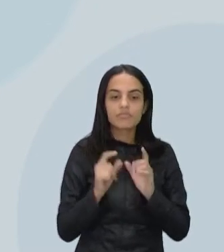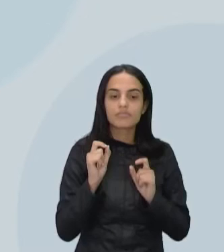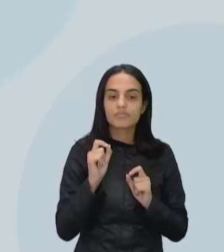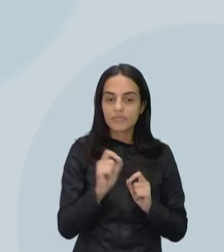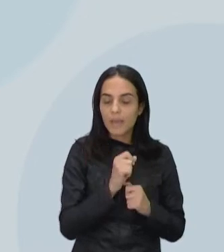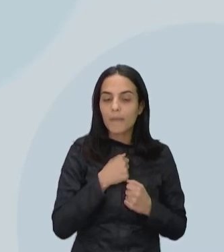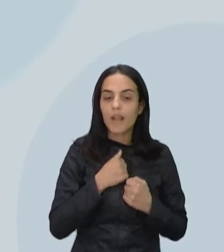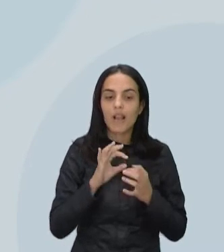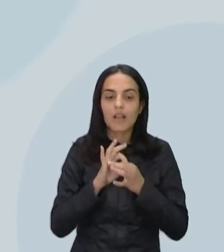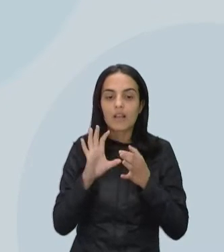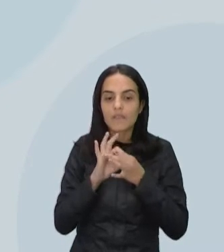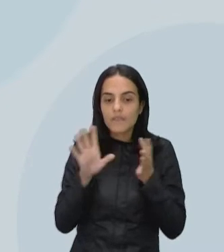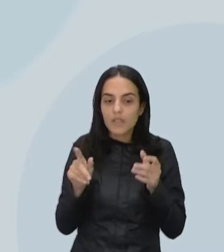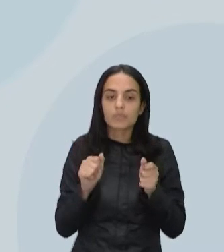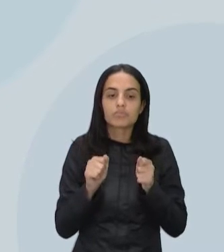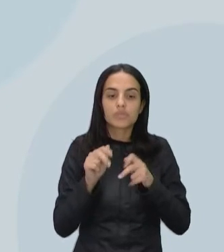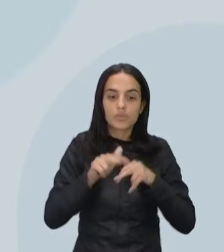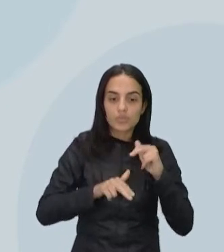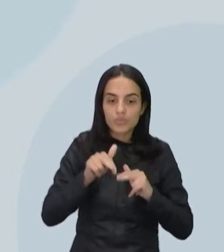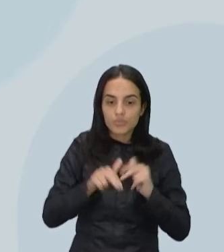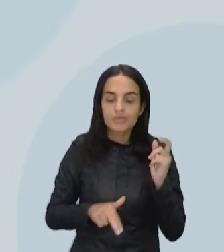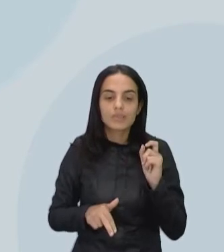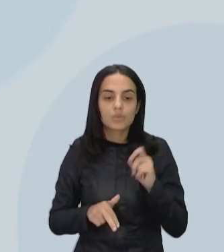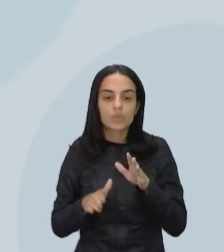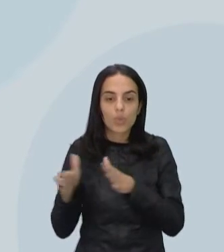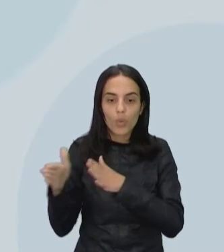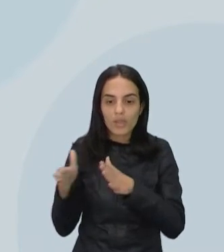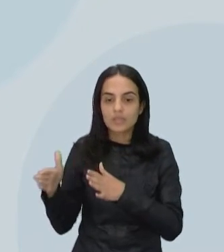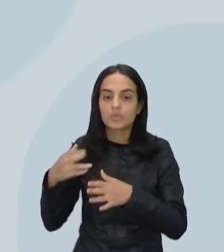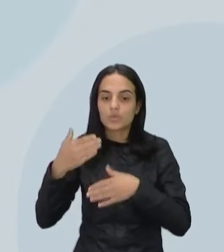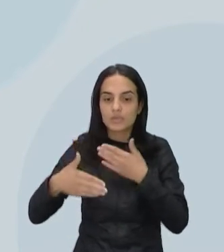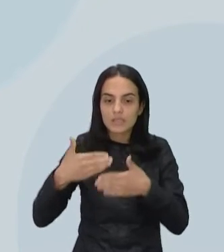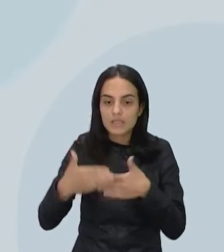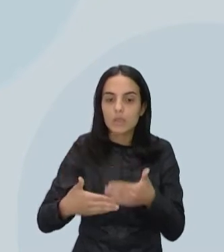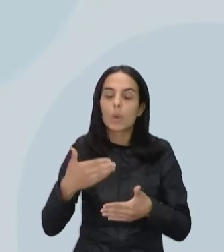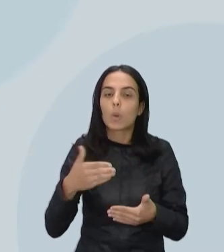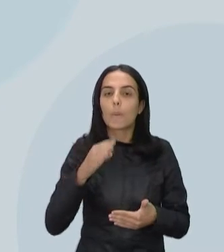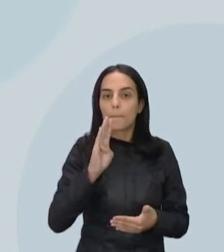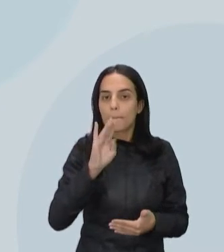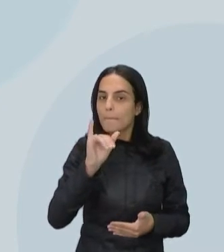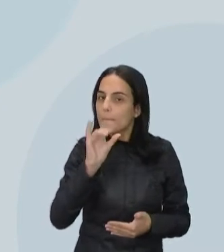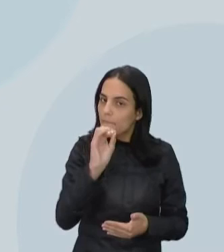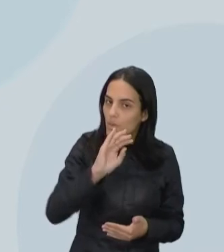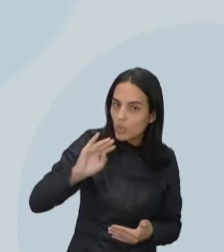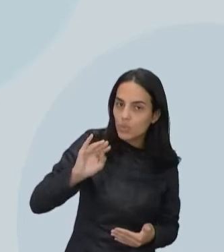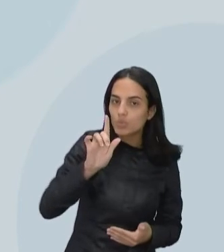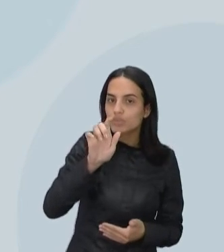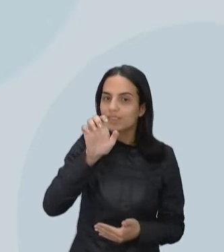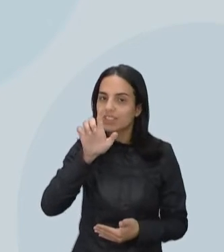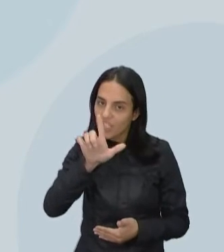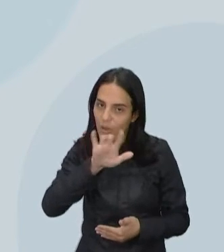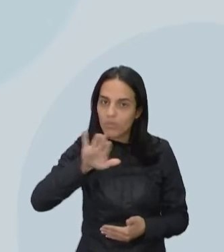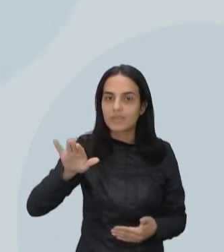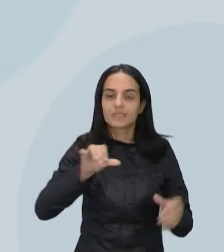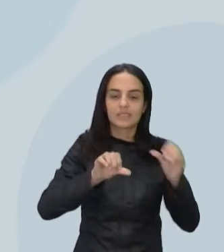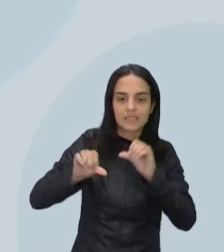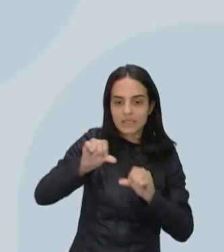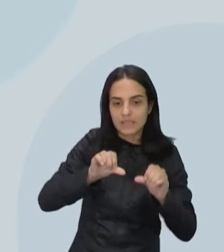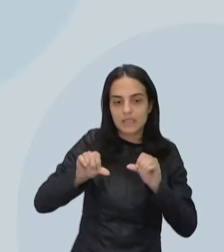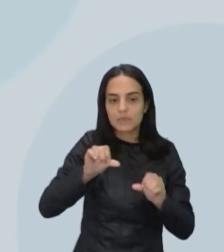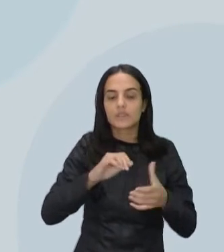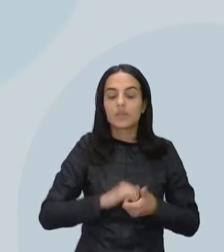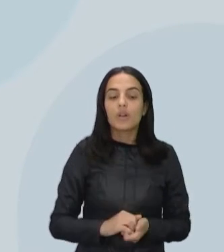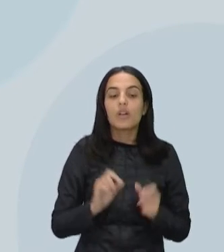para a disponibilização dos elementos durante os ciclos biogeoquímicos. É o caso do intemperismo, certo? Que